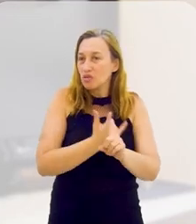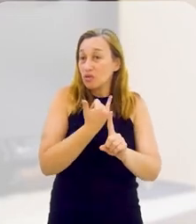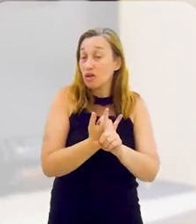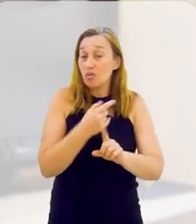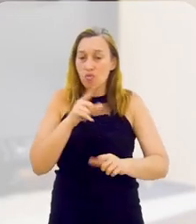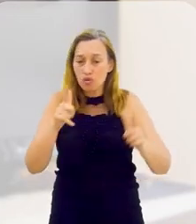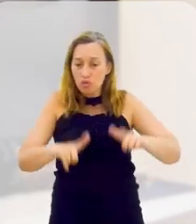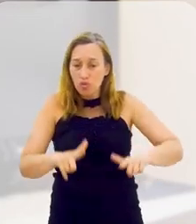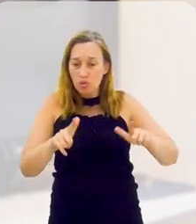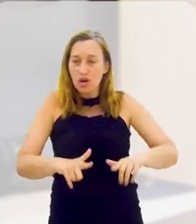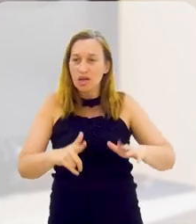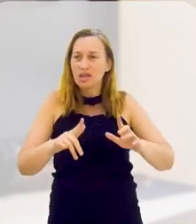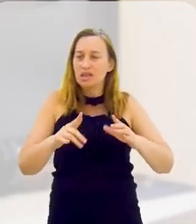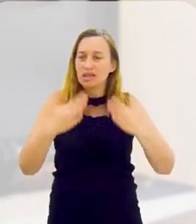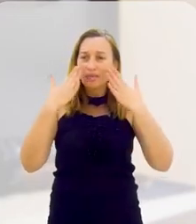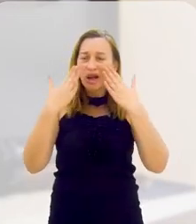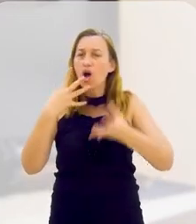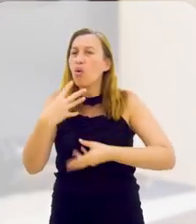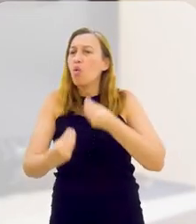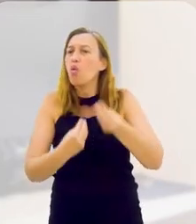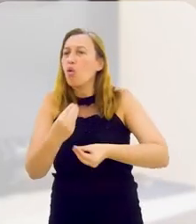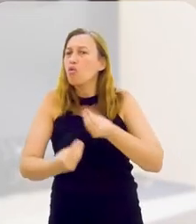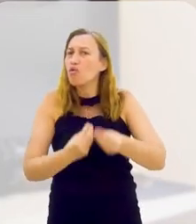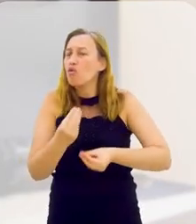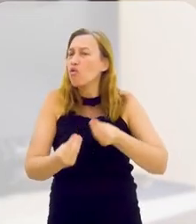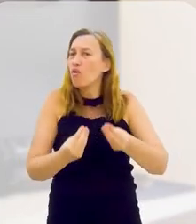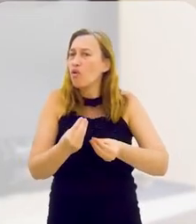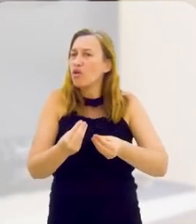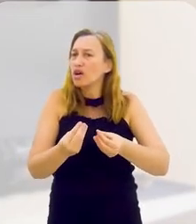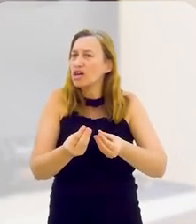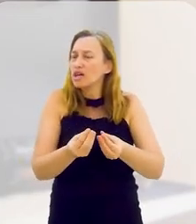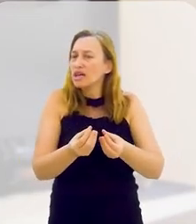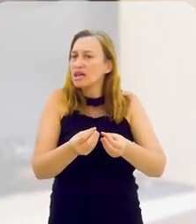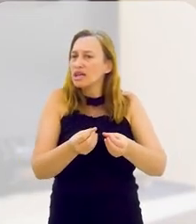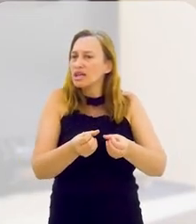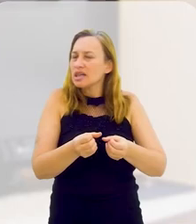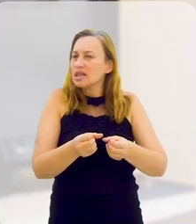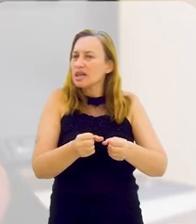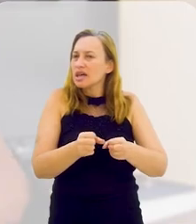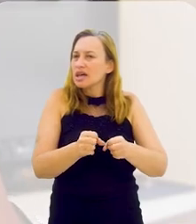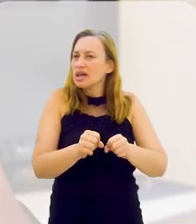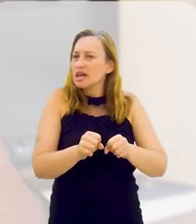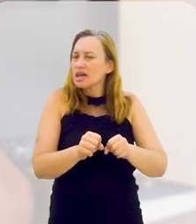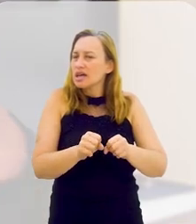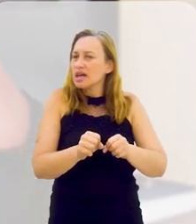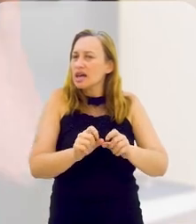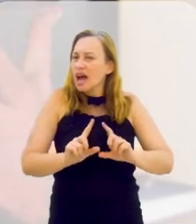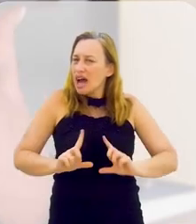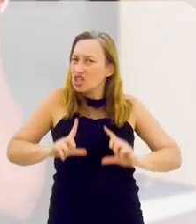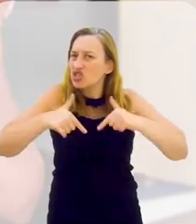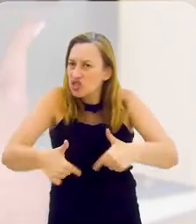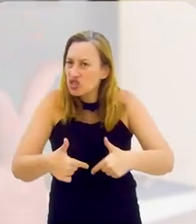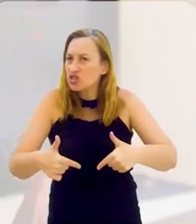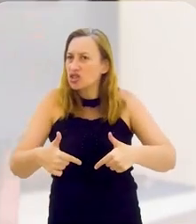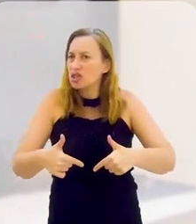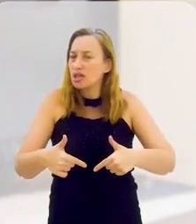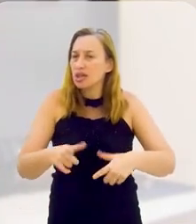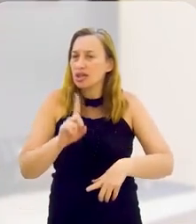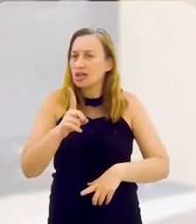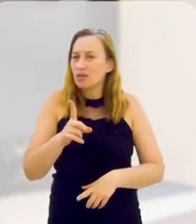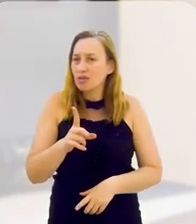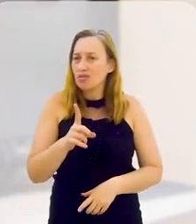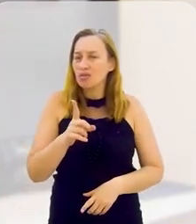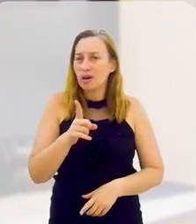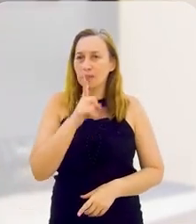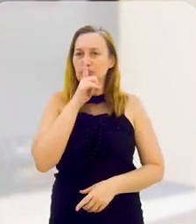bullying ali e se apresentar, como é que foi quebrar essa barreira dentro de você, ir lá e fazer e não